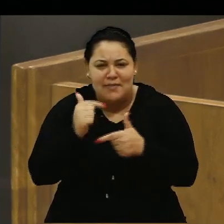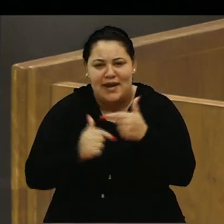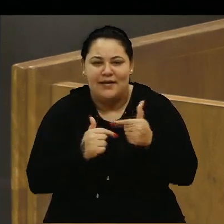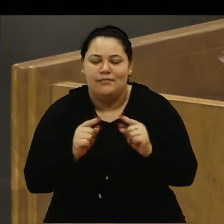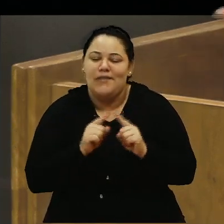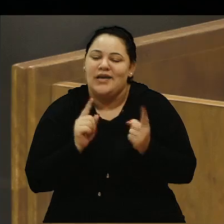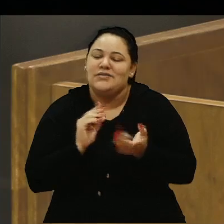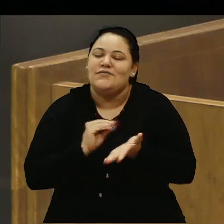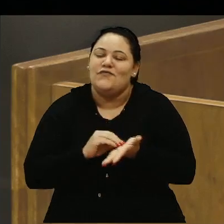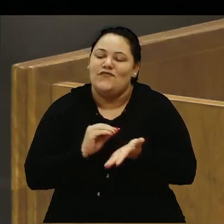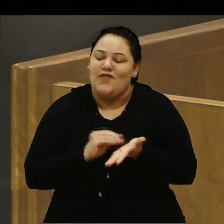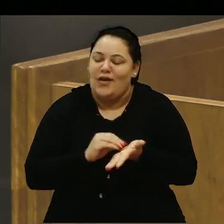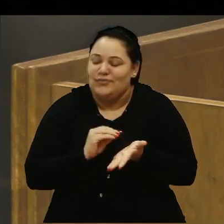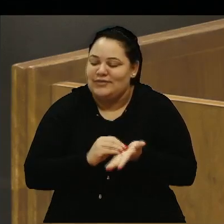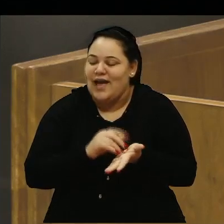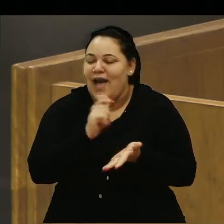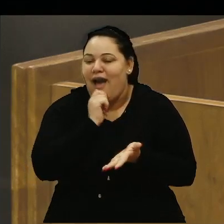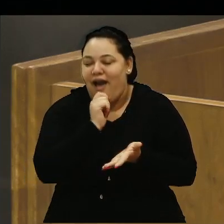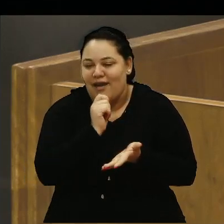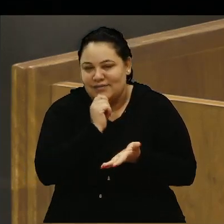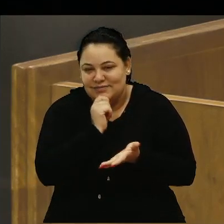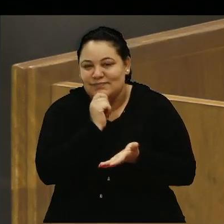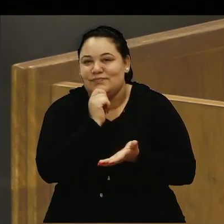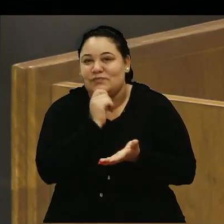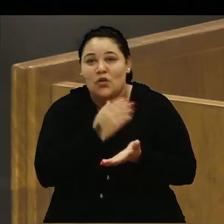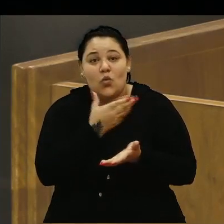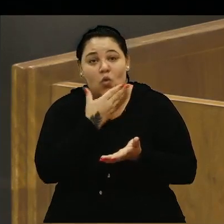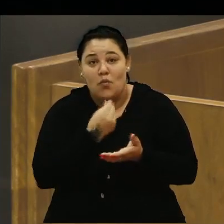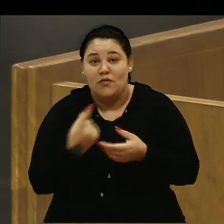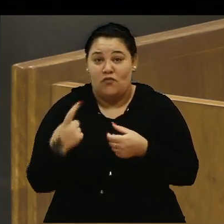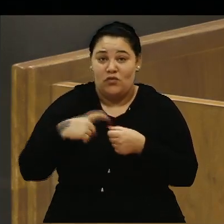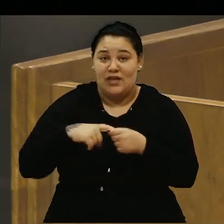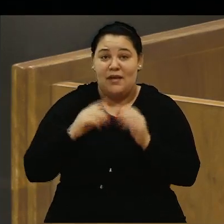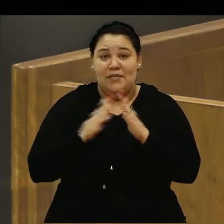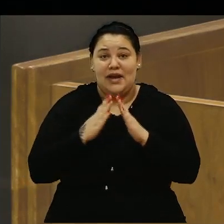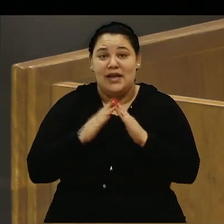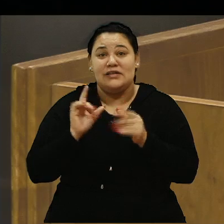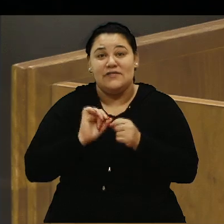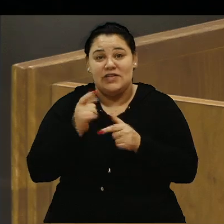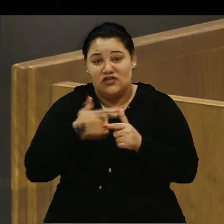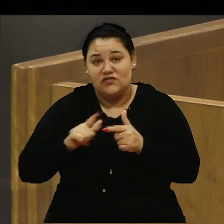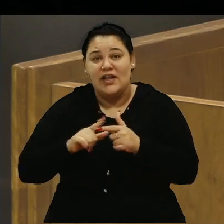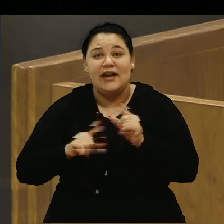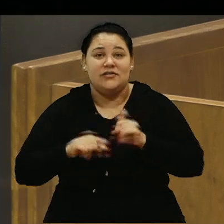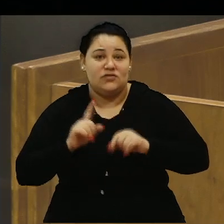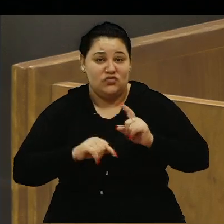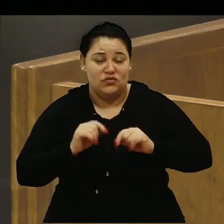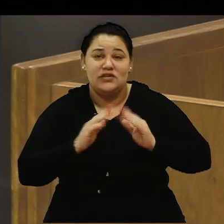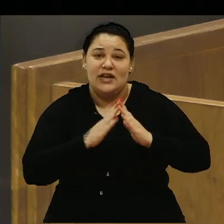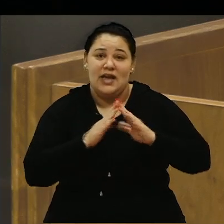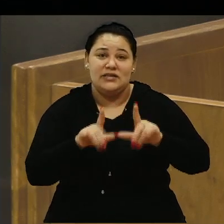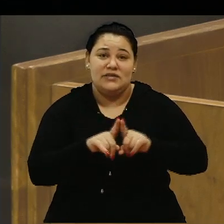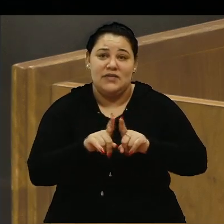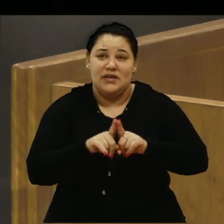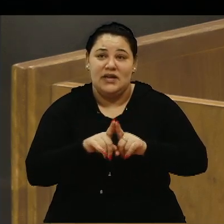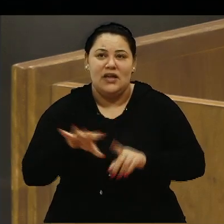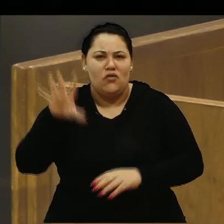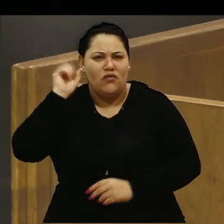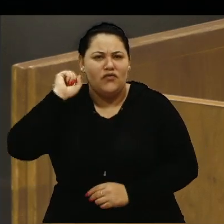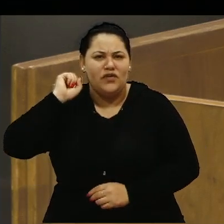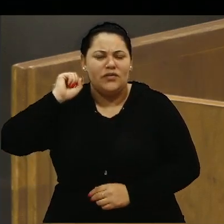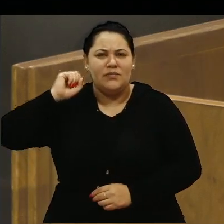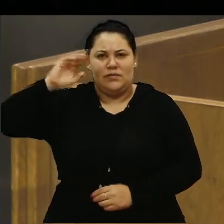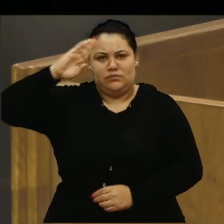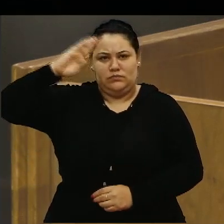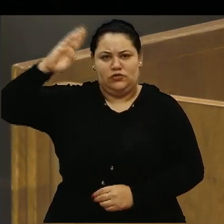falta muito ainda os homens irem para dentro de casa e fazer a divisão de tarefa. Quando eu ouvi uma delegada